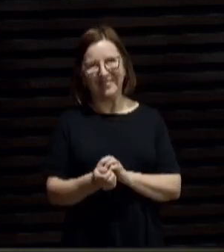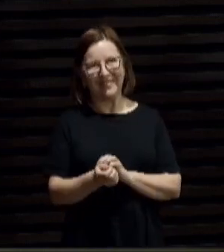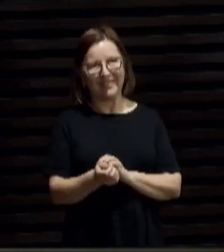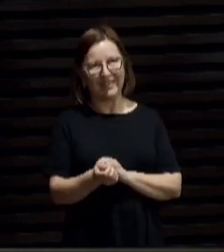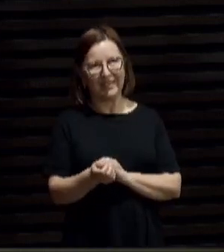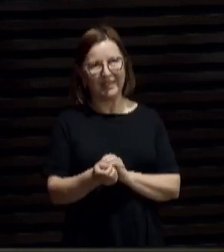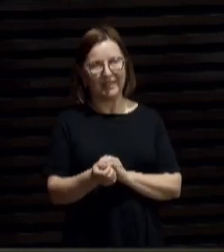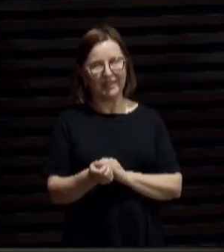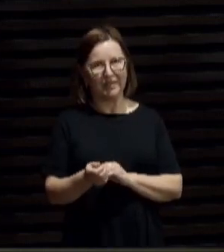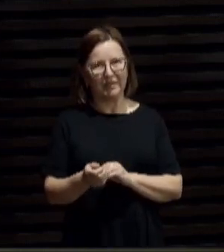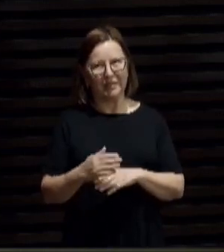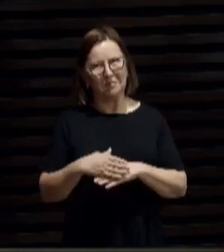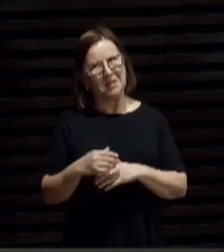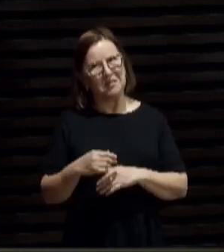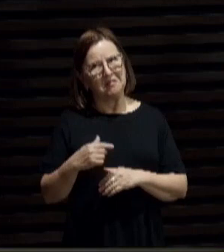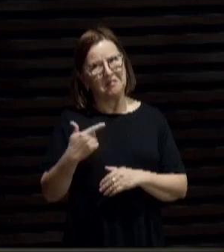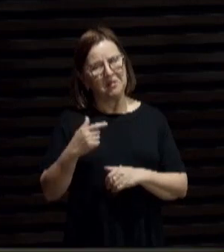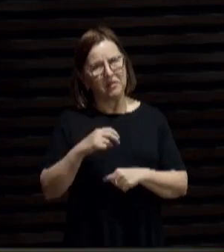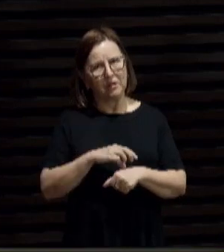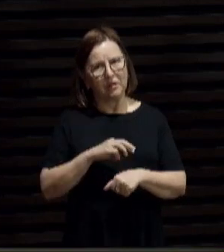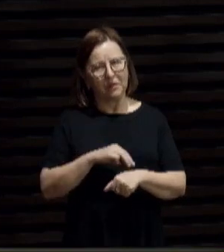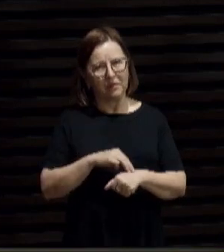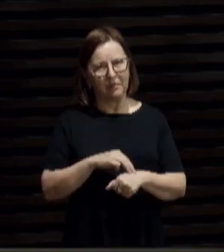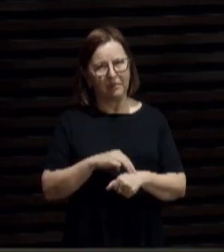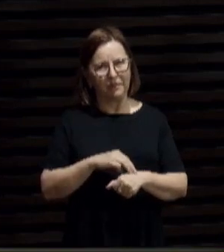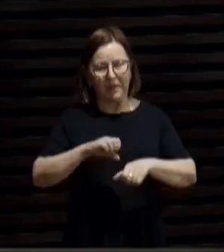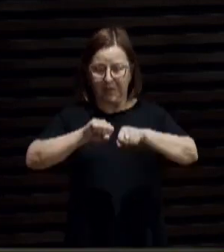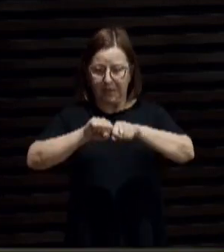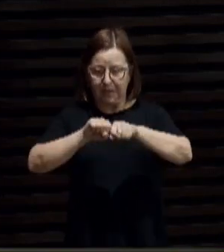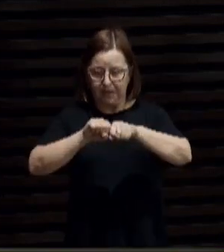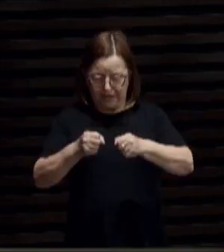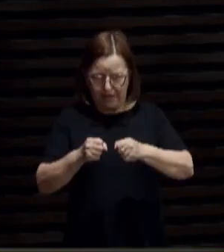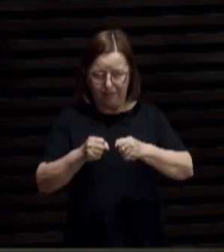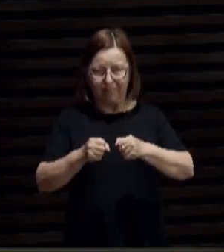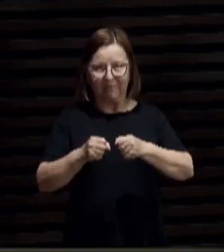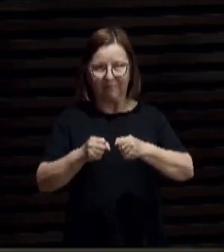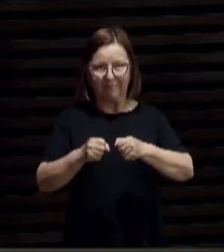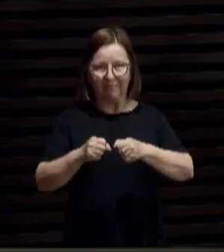Mais uns 2 minutos depois, quebra o segundo ilhóis. Pá!